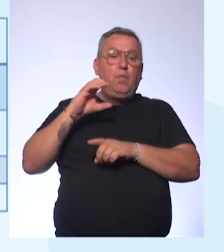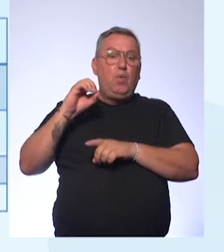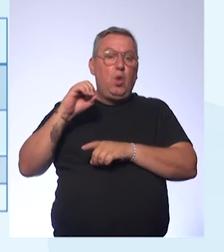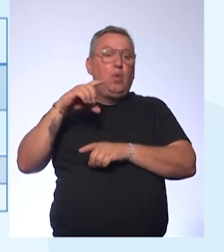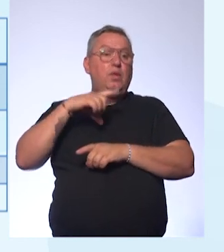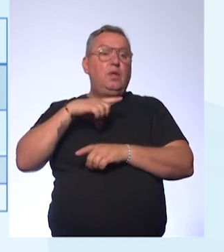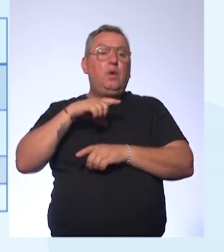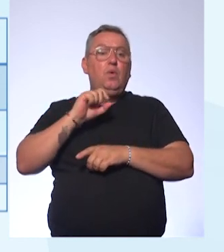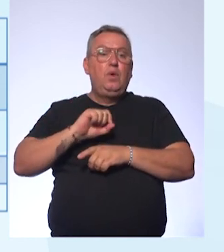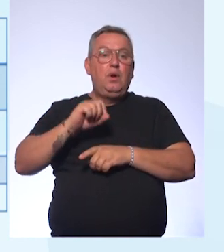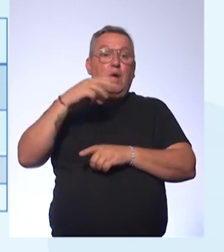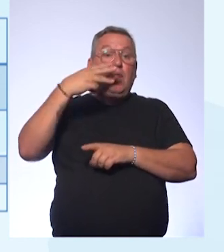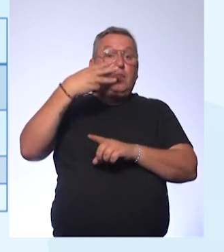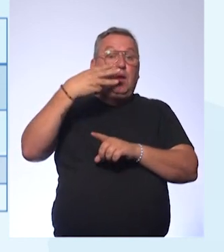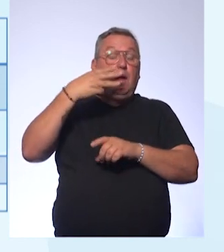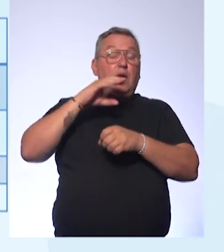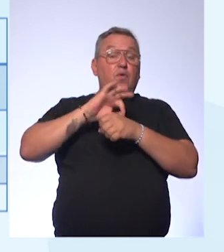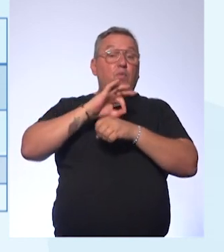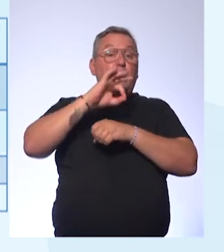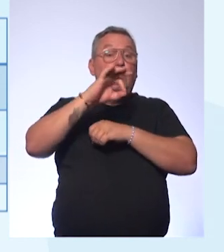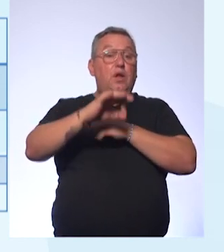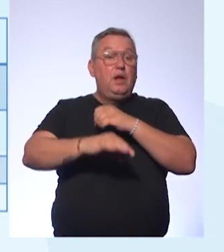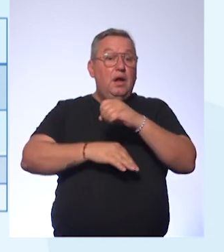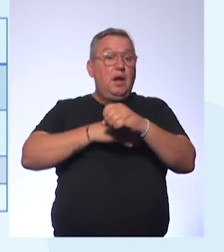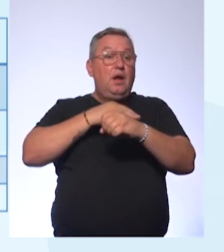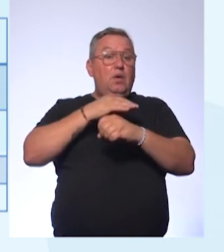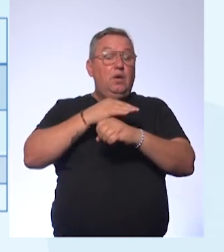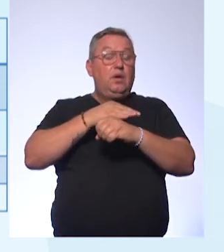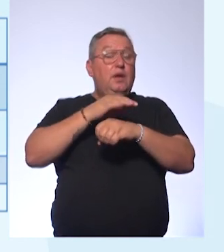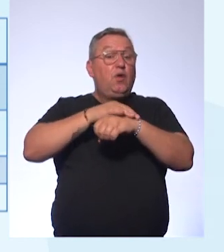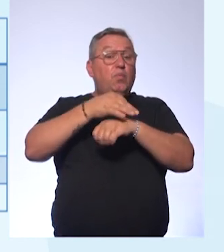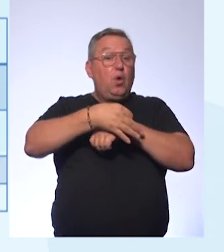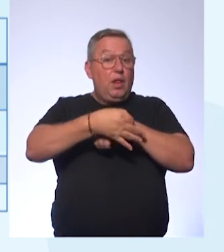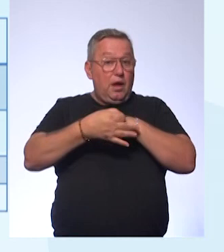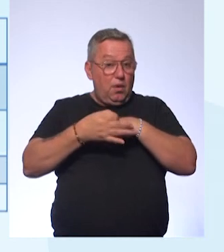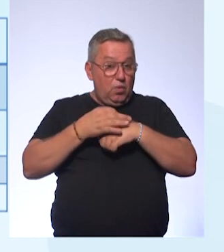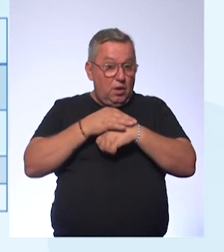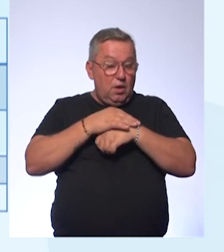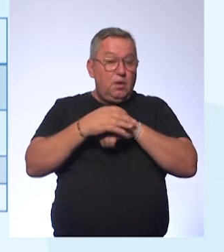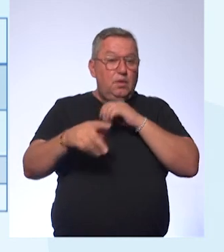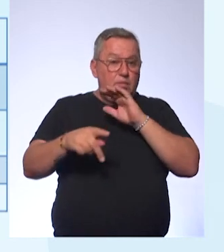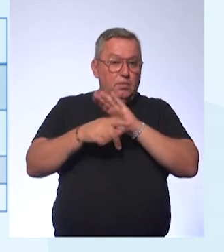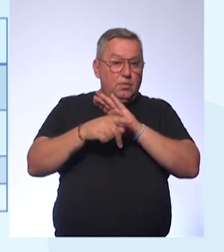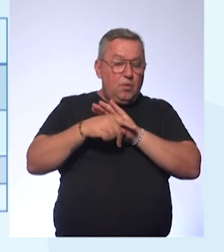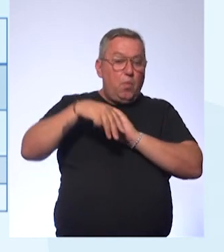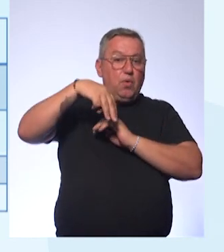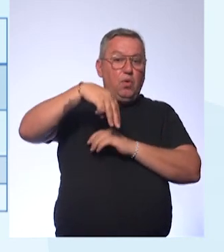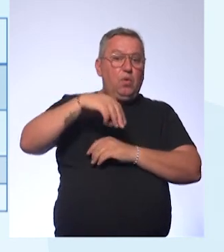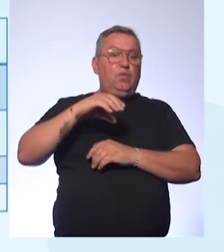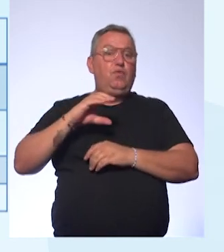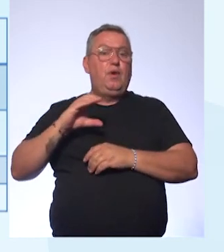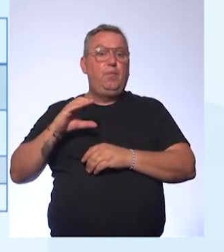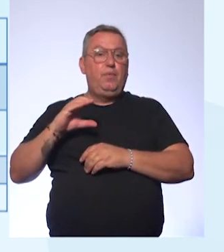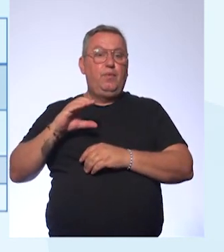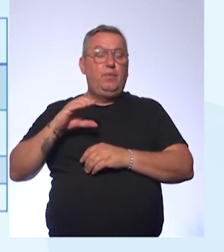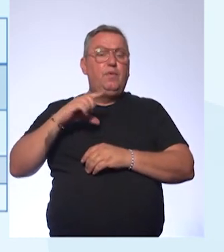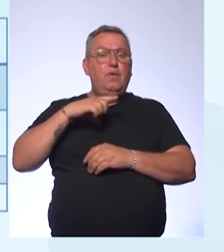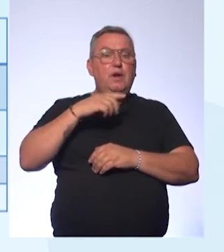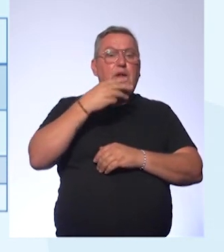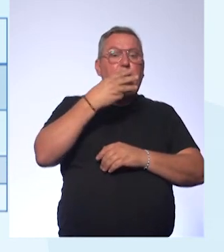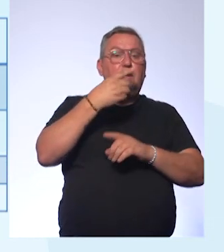são 3 moléculas de monóxido de carbono. Portanto, eu vou ter 3 vezes